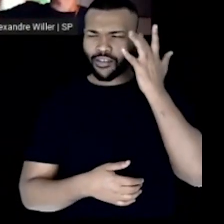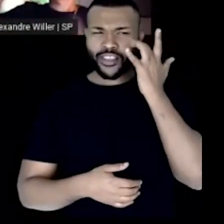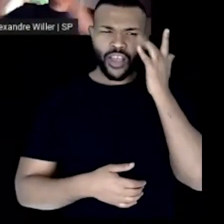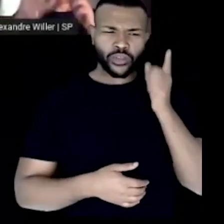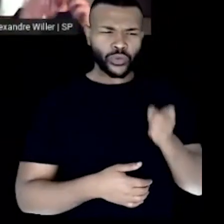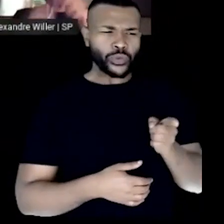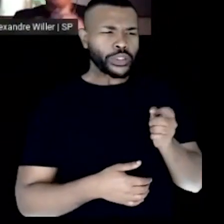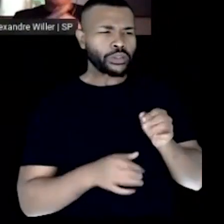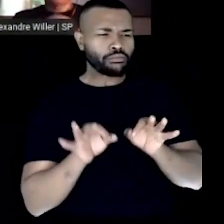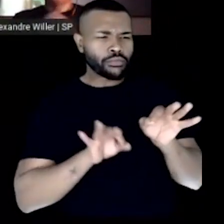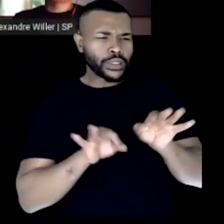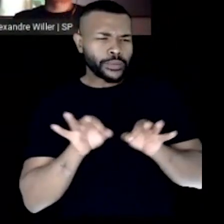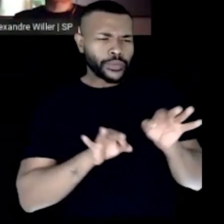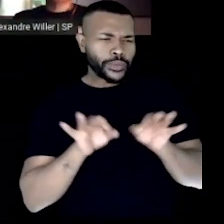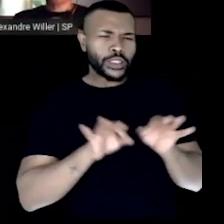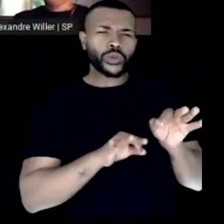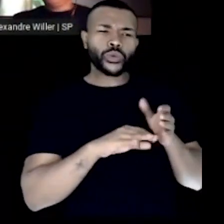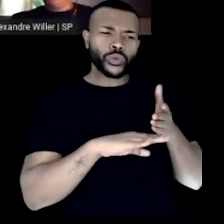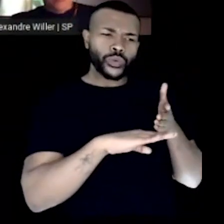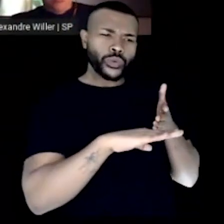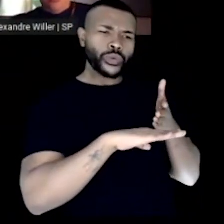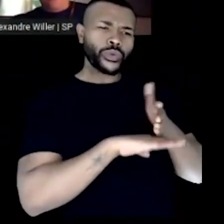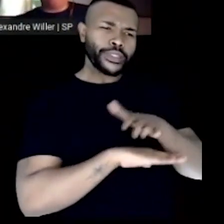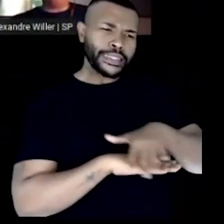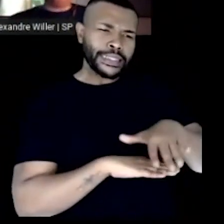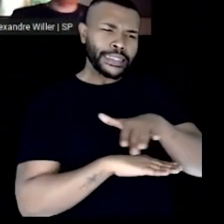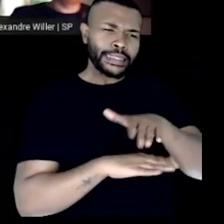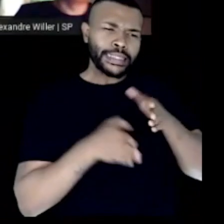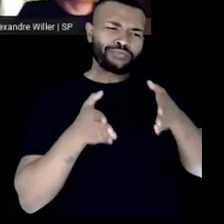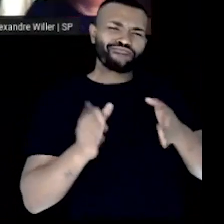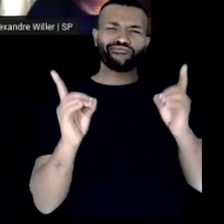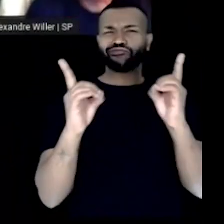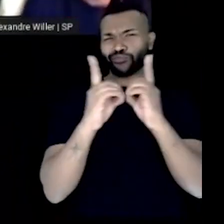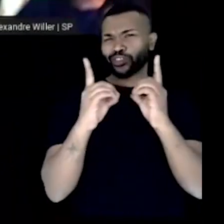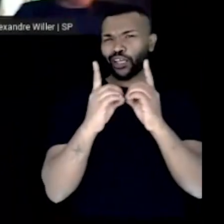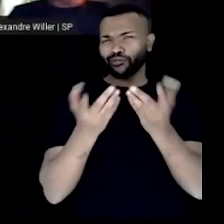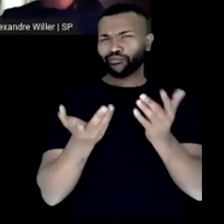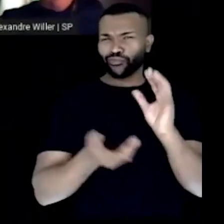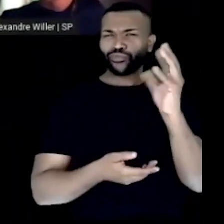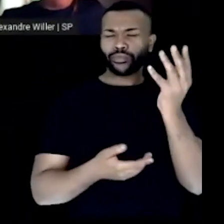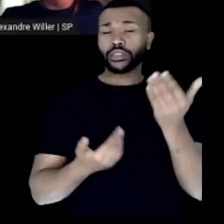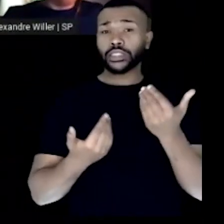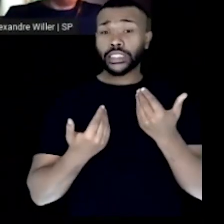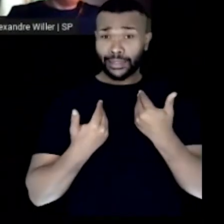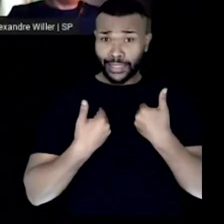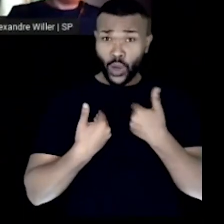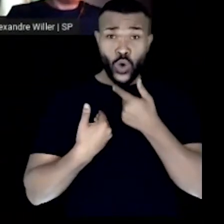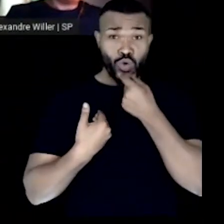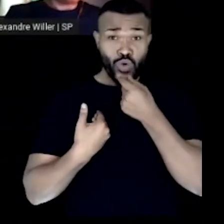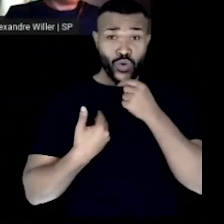quando a gente vê com muita facilidade esse tipo de coisa sendo produzida, que a gente entra nesse espectro e vira coisa didática, né, ou panfletária.